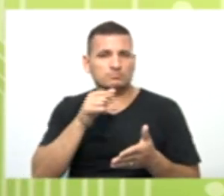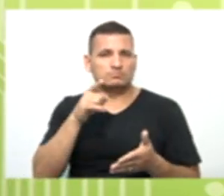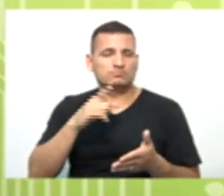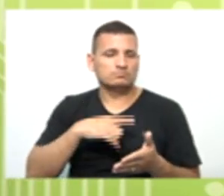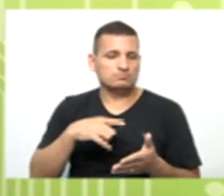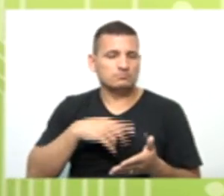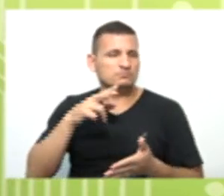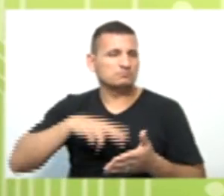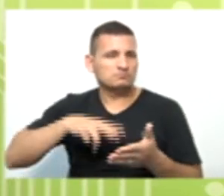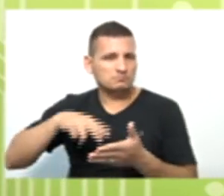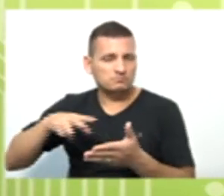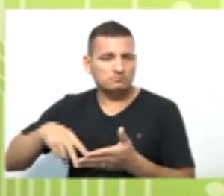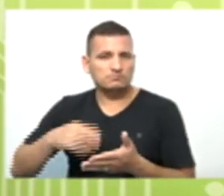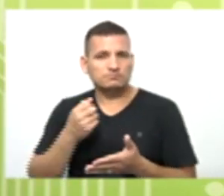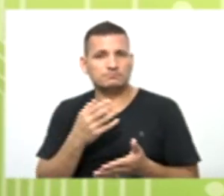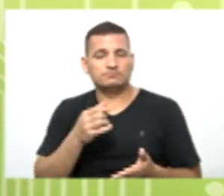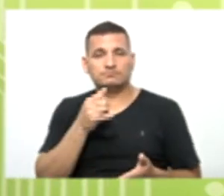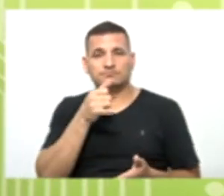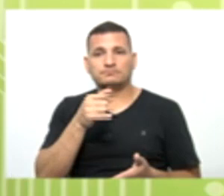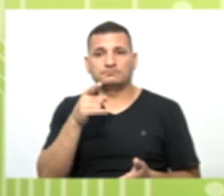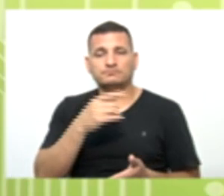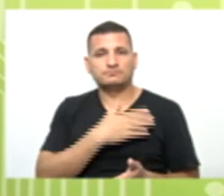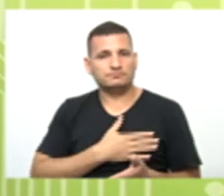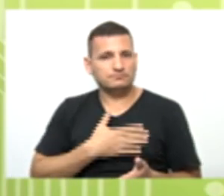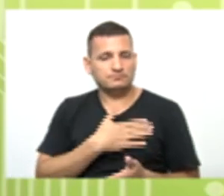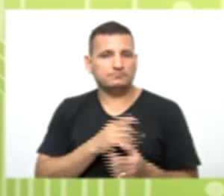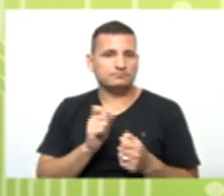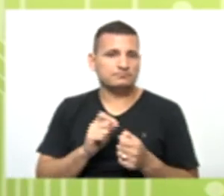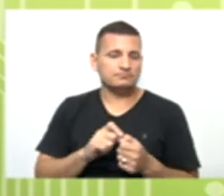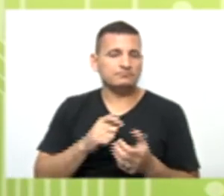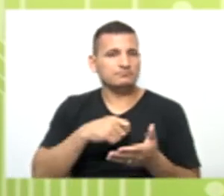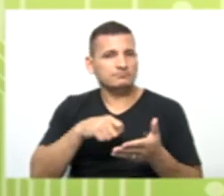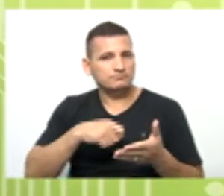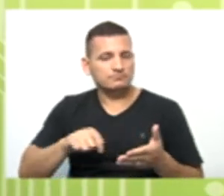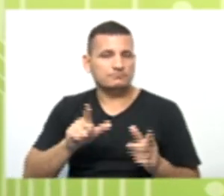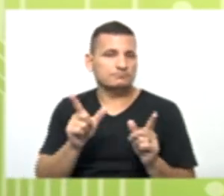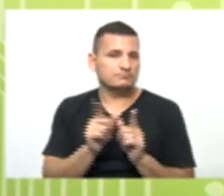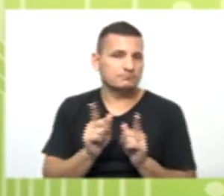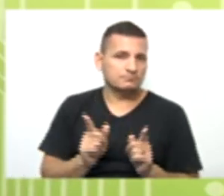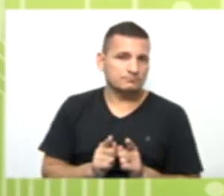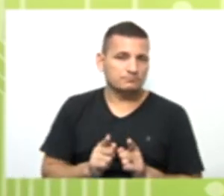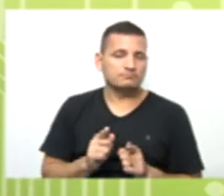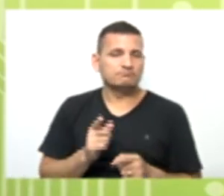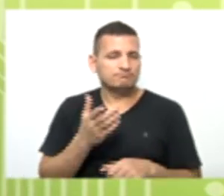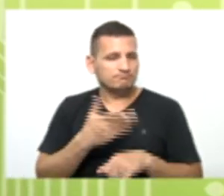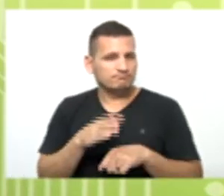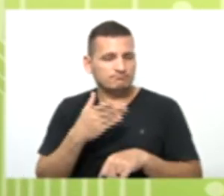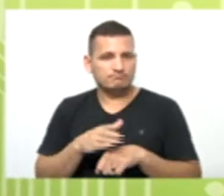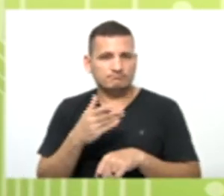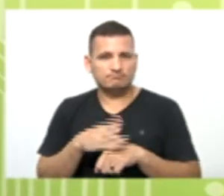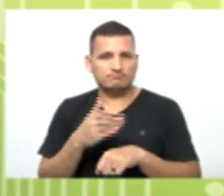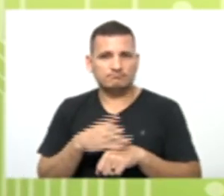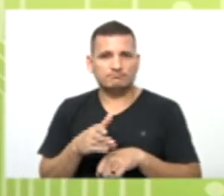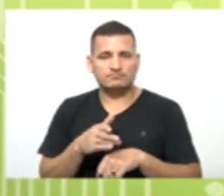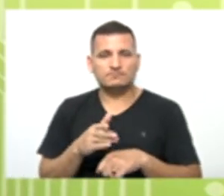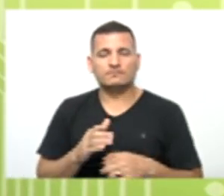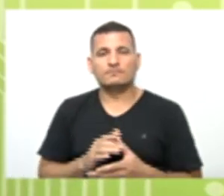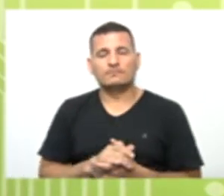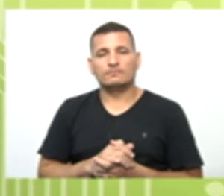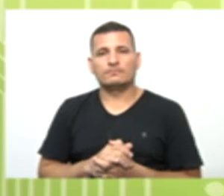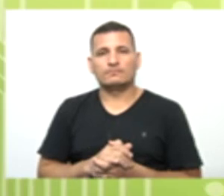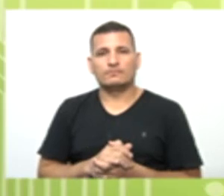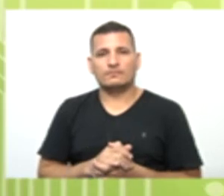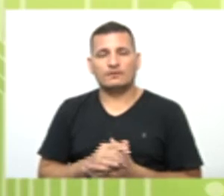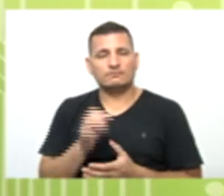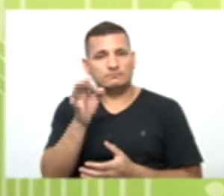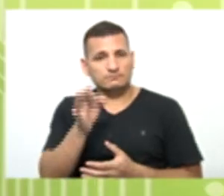de leitura, se você gosta, né, de fazer anotação, resumo, de ter essa prática, o